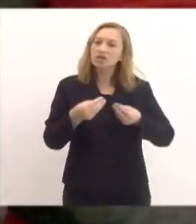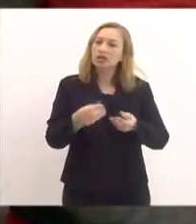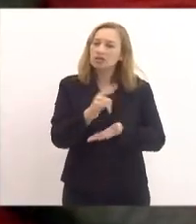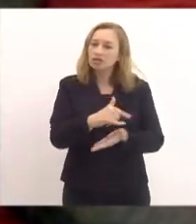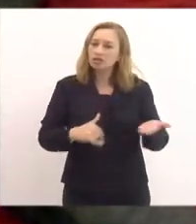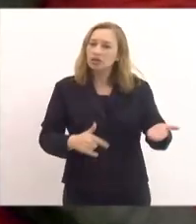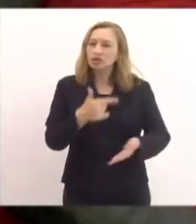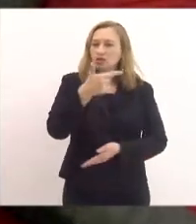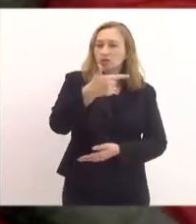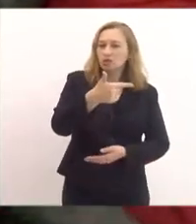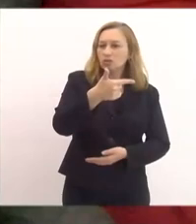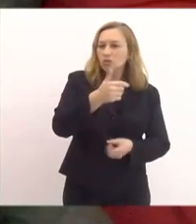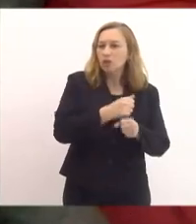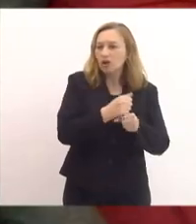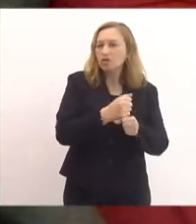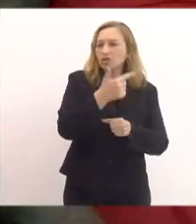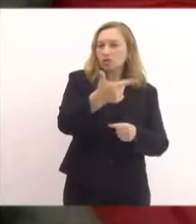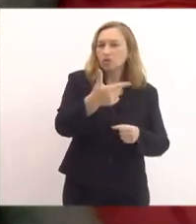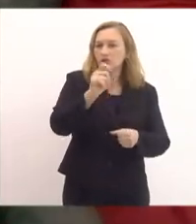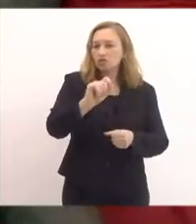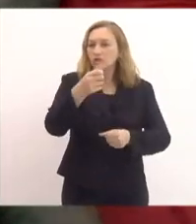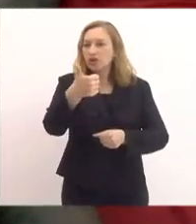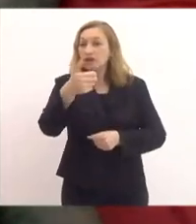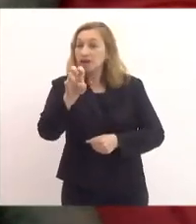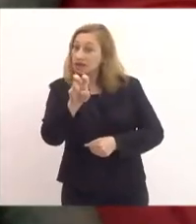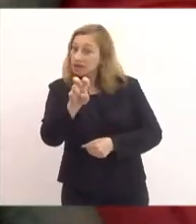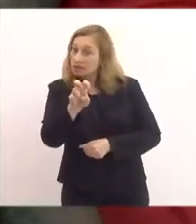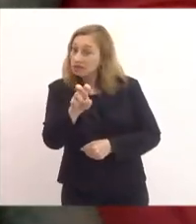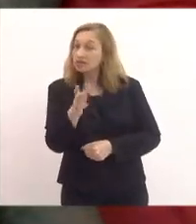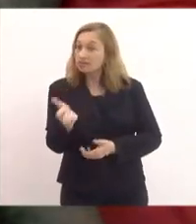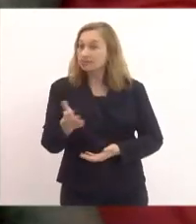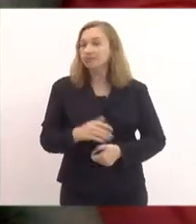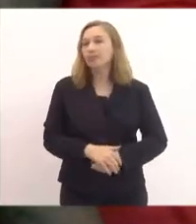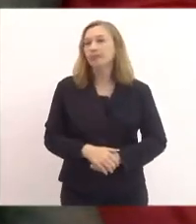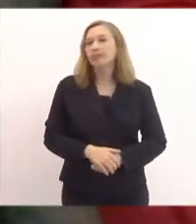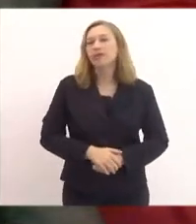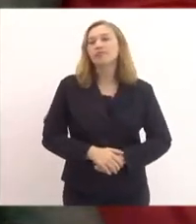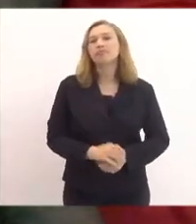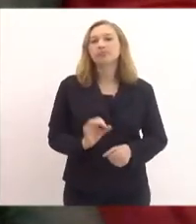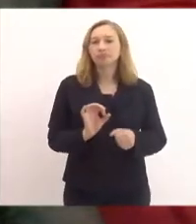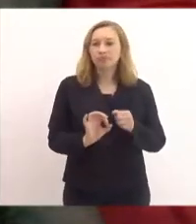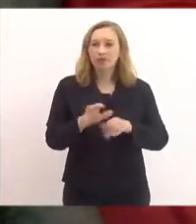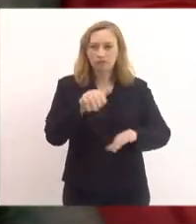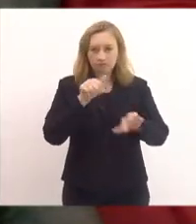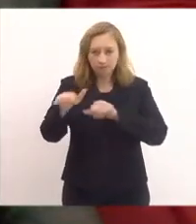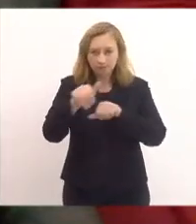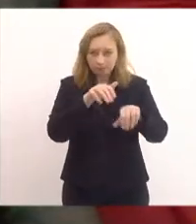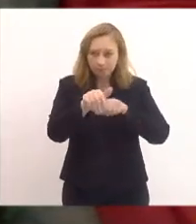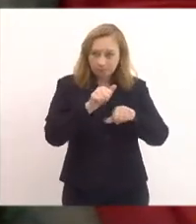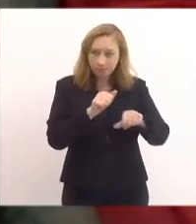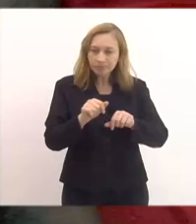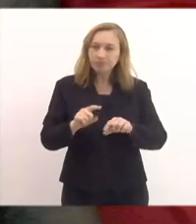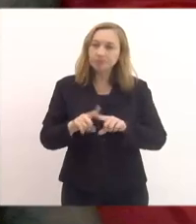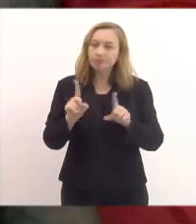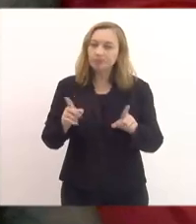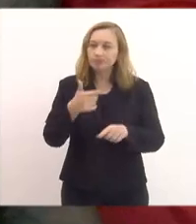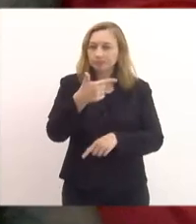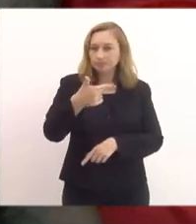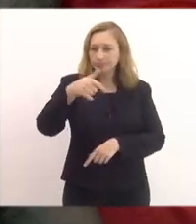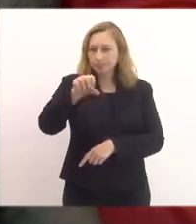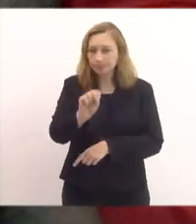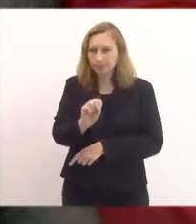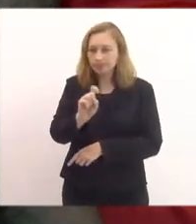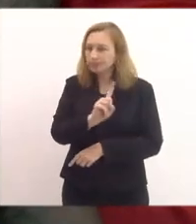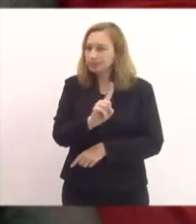em 2015. Em 2015, esses candidatos entregaram. Foram feitos os chamamentos, só que essas 28 vagas não